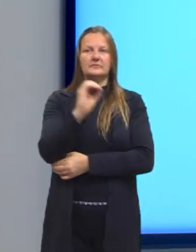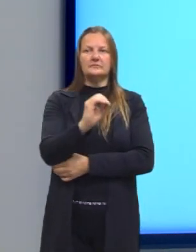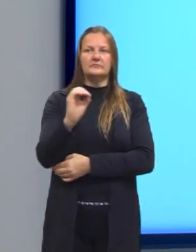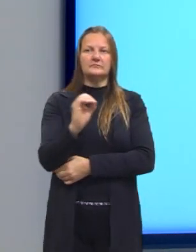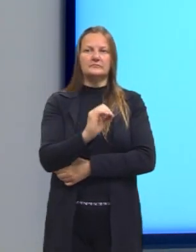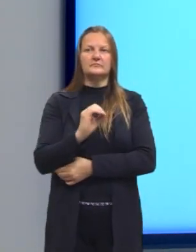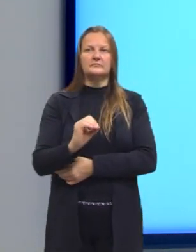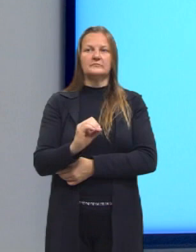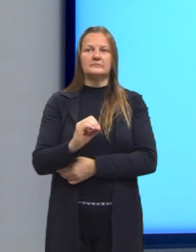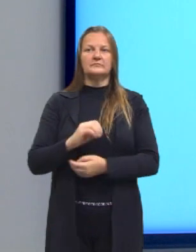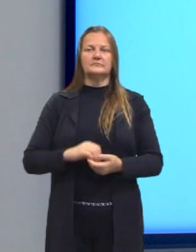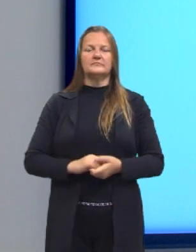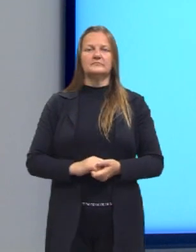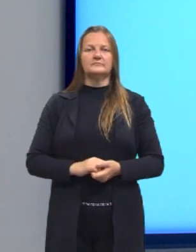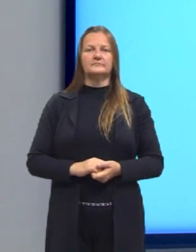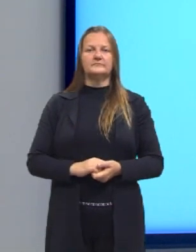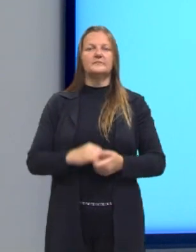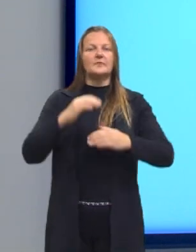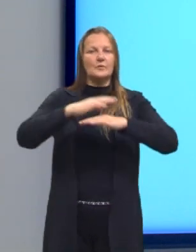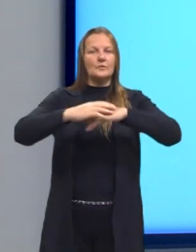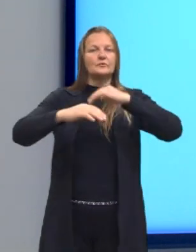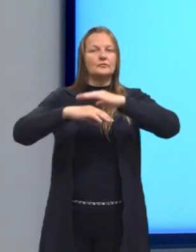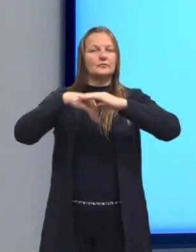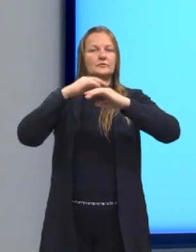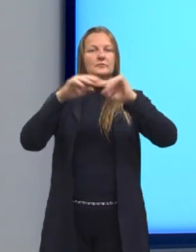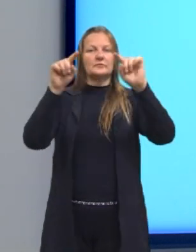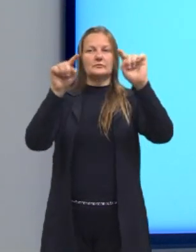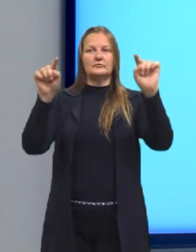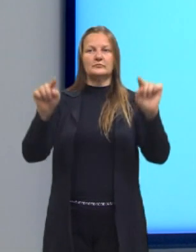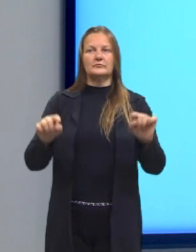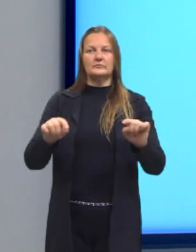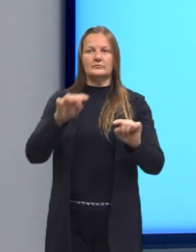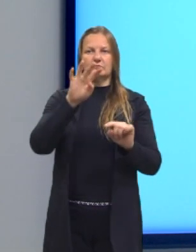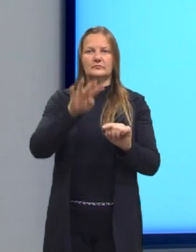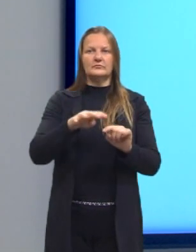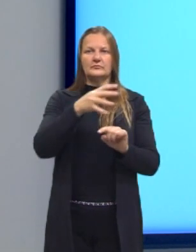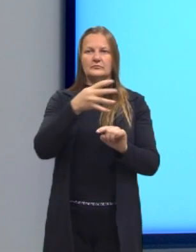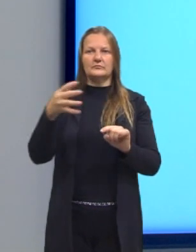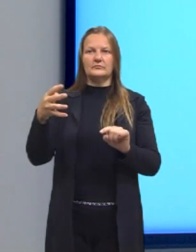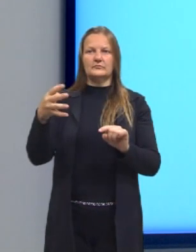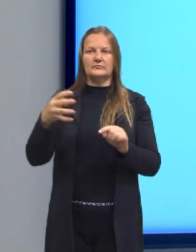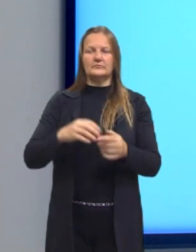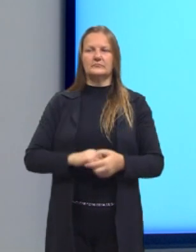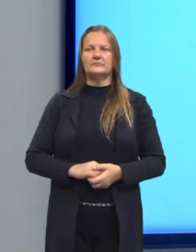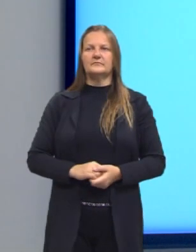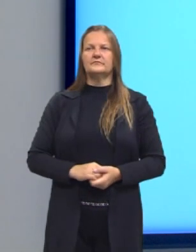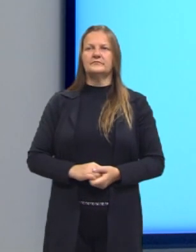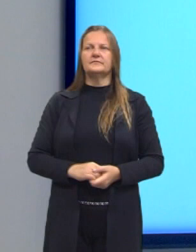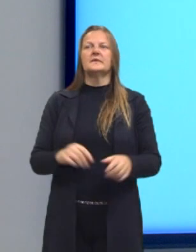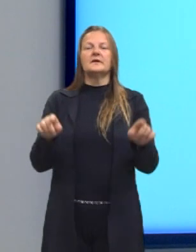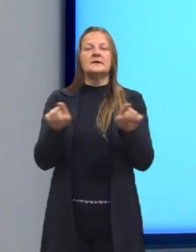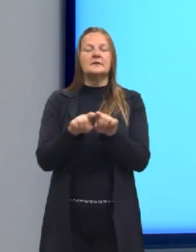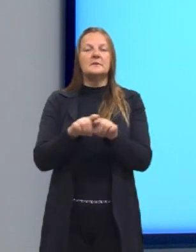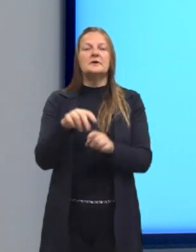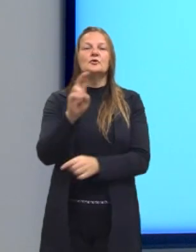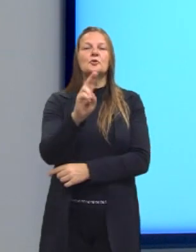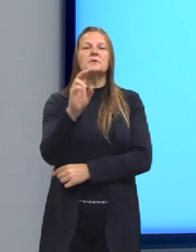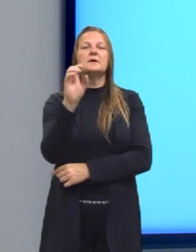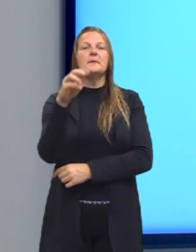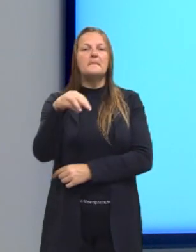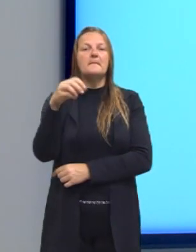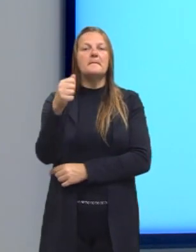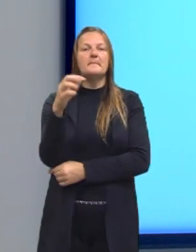zero tá então assim construímos uma matriz nós temos também a matriz identidade